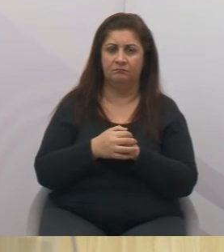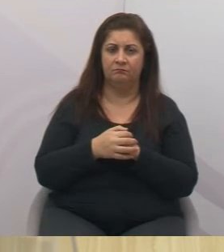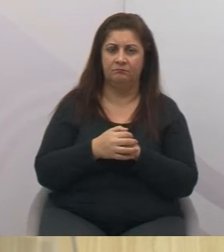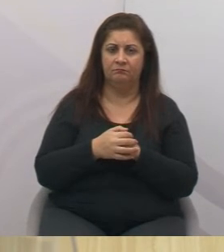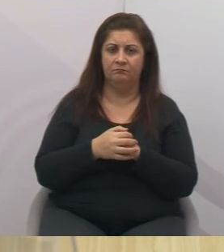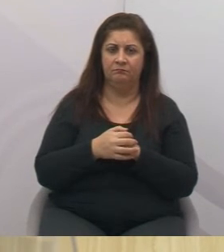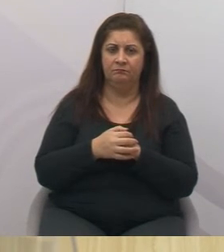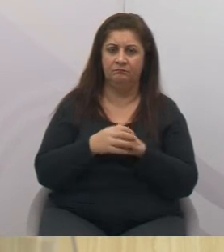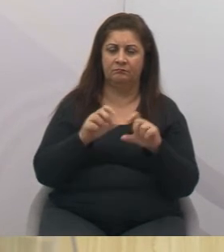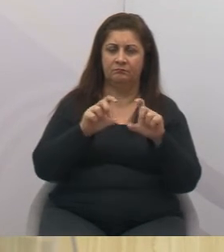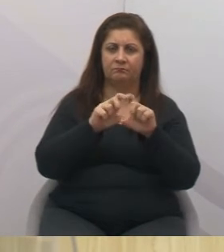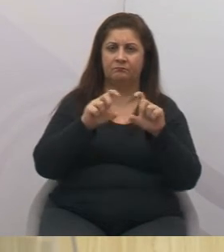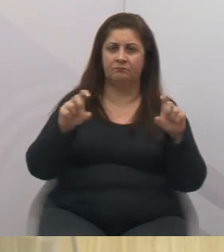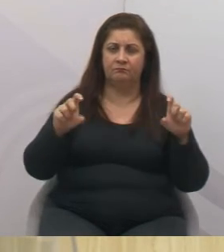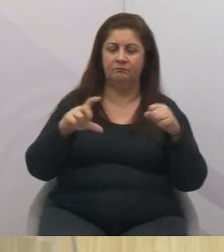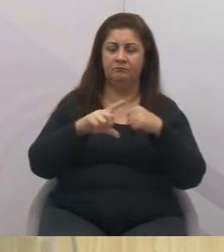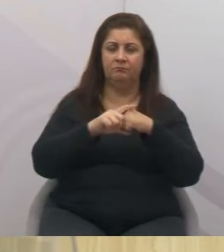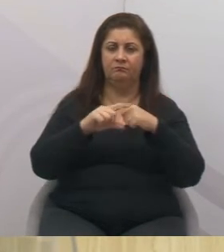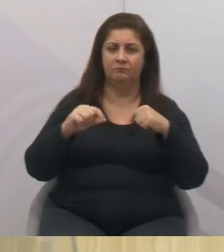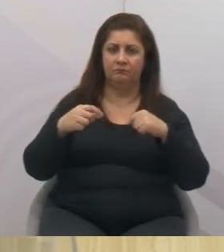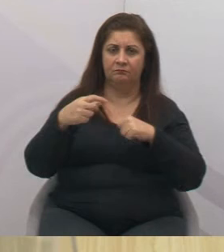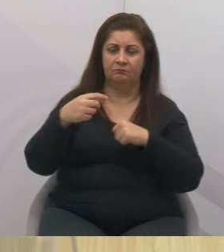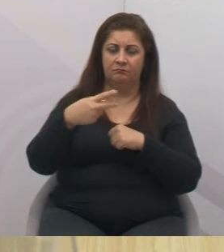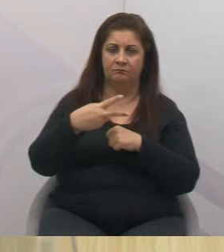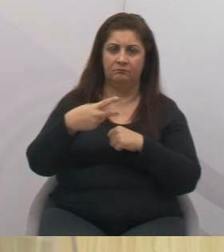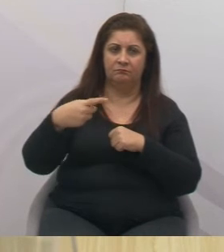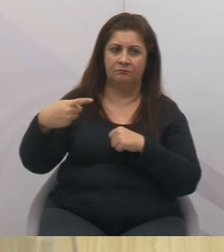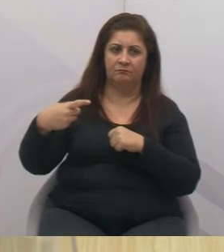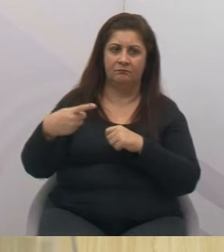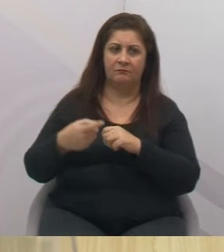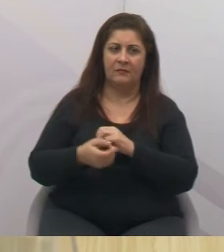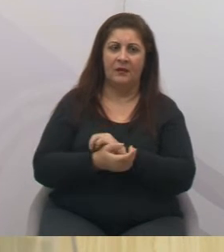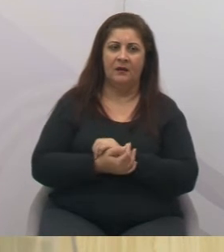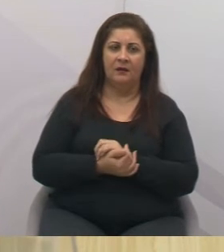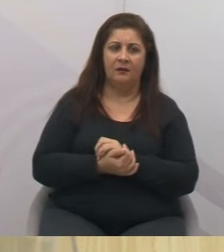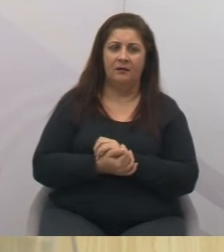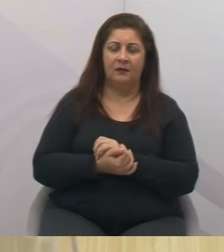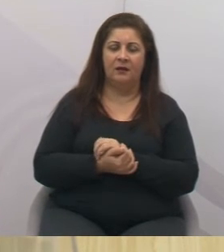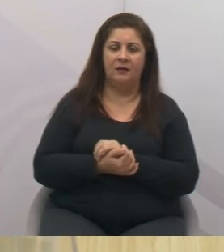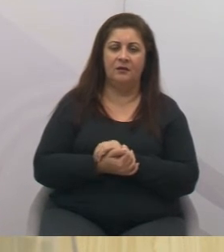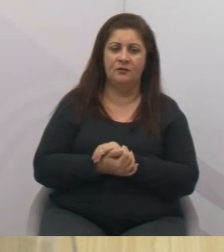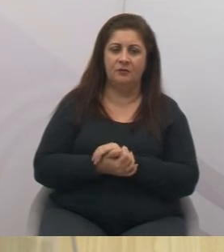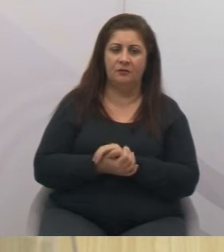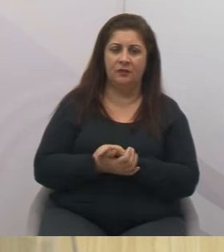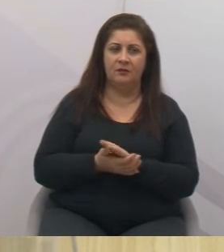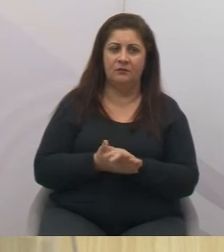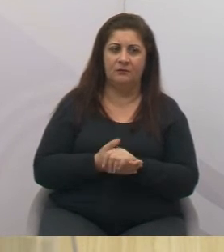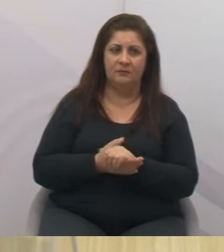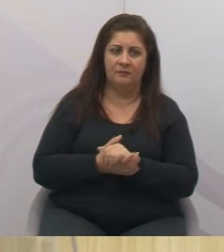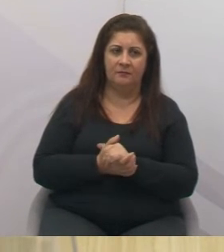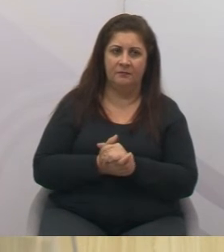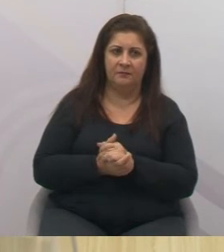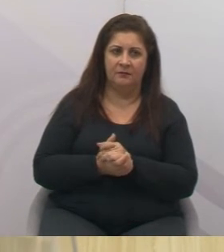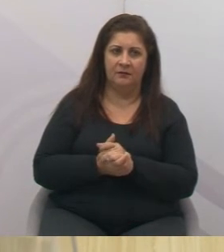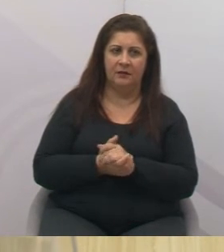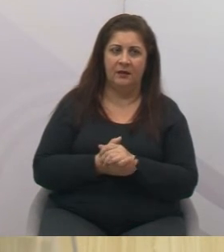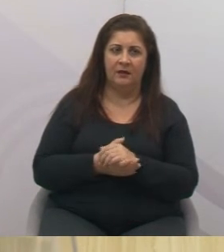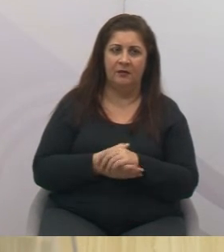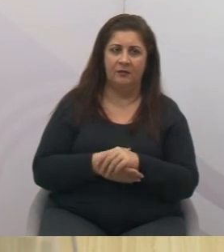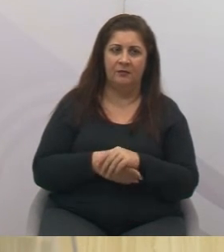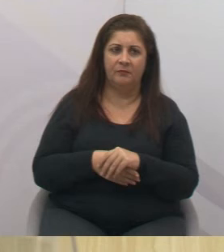ser o caput do artigo 21º, com a seguinte redação, mantendo-se os demais parágrafos do